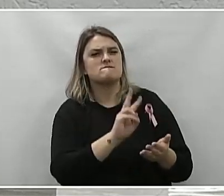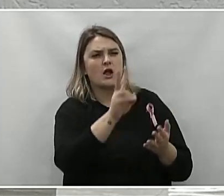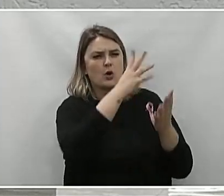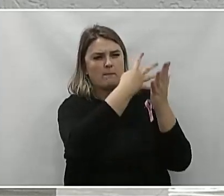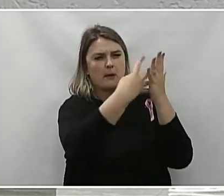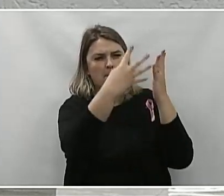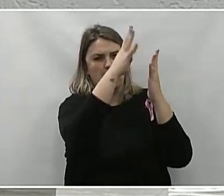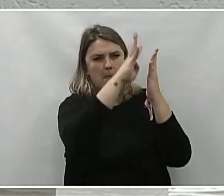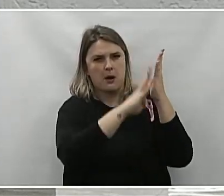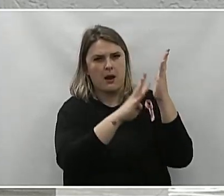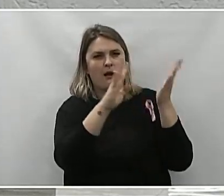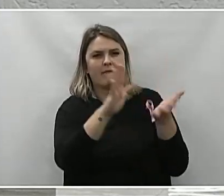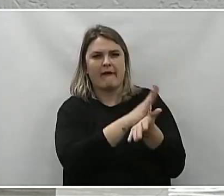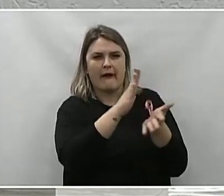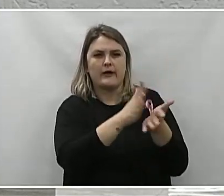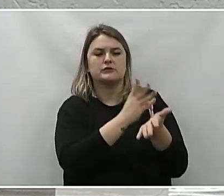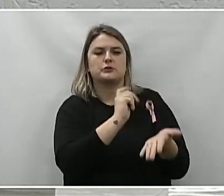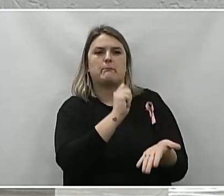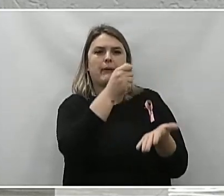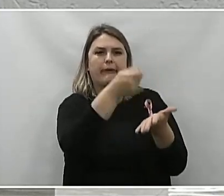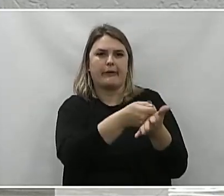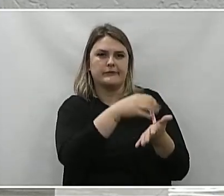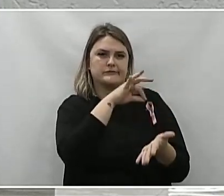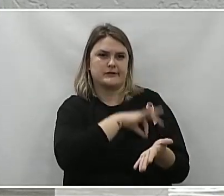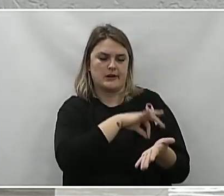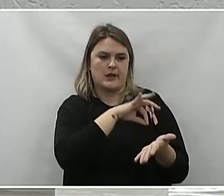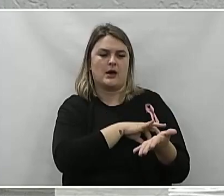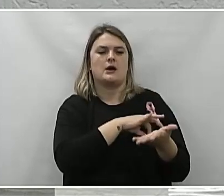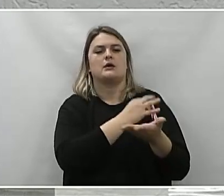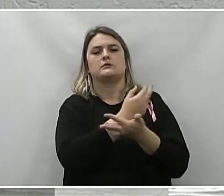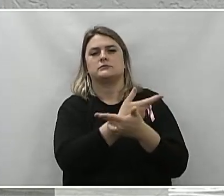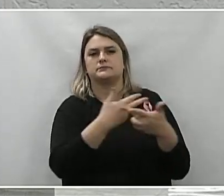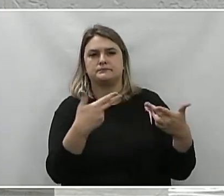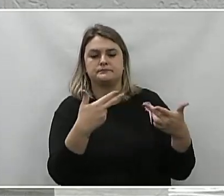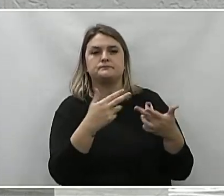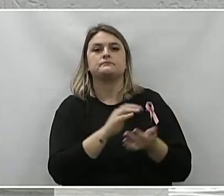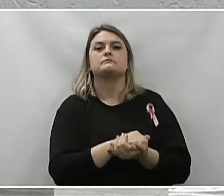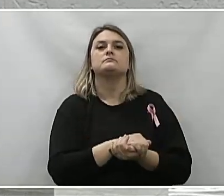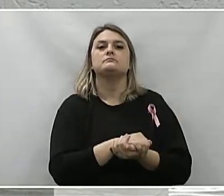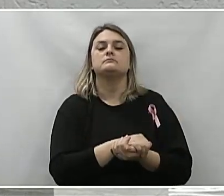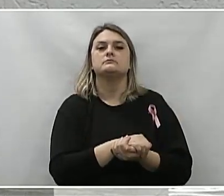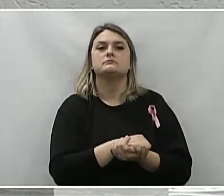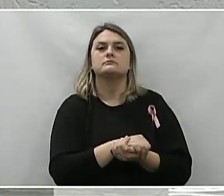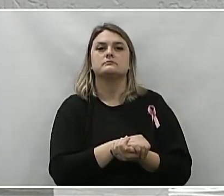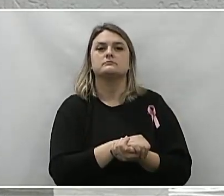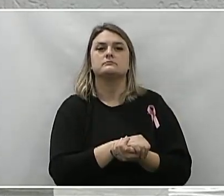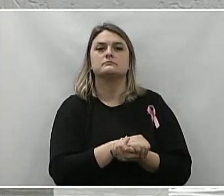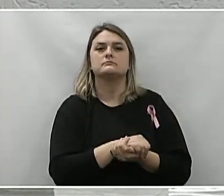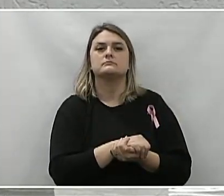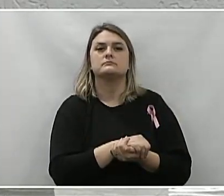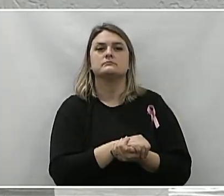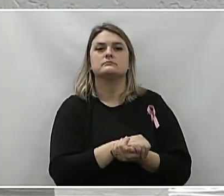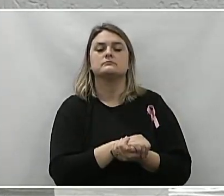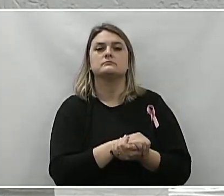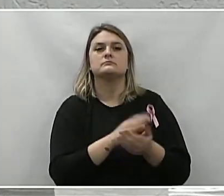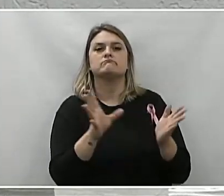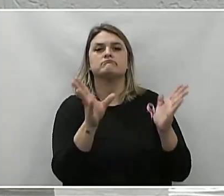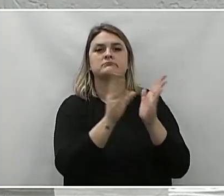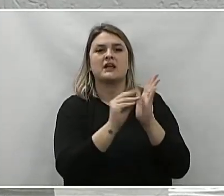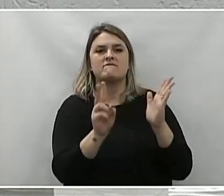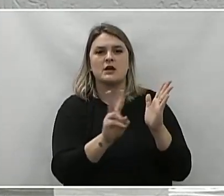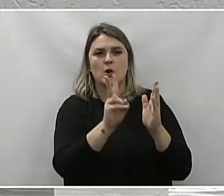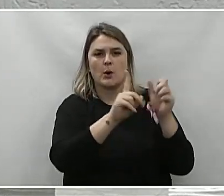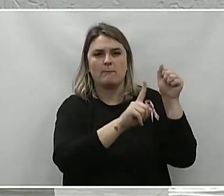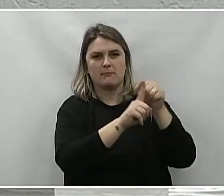nominal total de servidores docentes cargas horária e respectivos vencimentos mensais incluindo